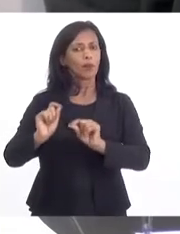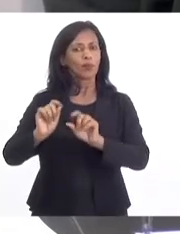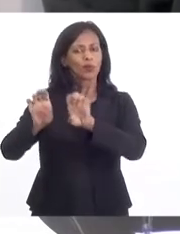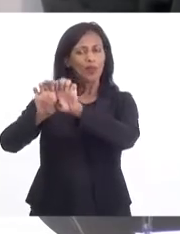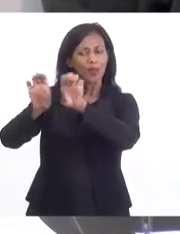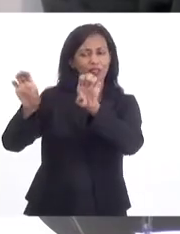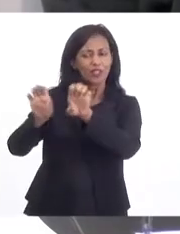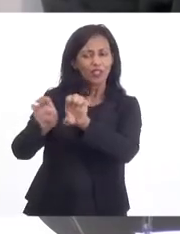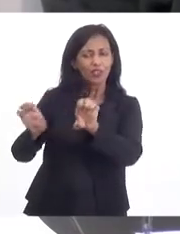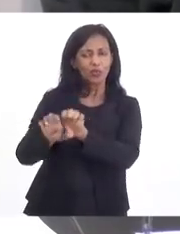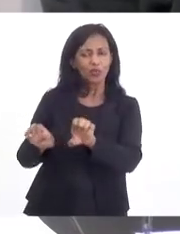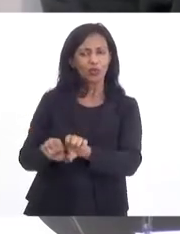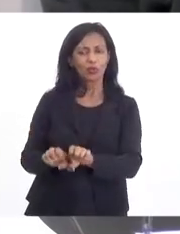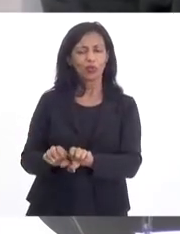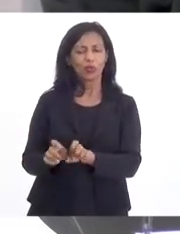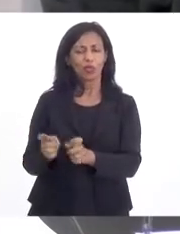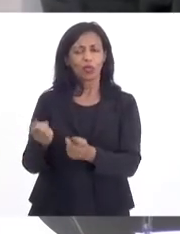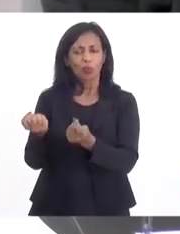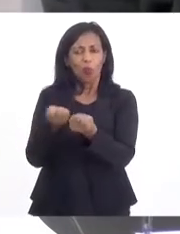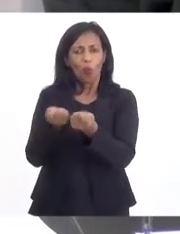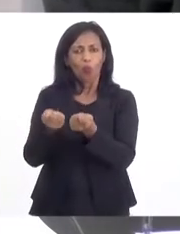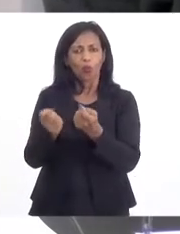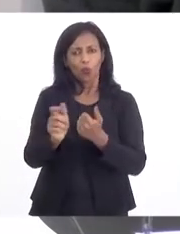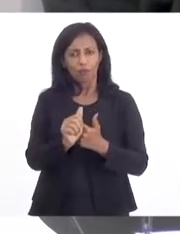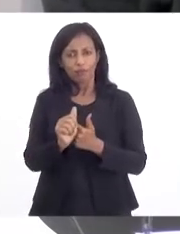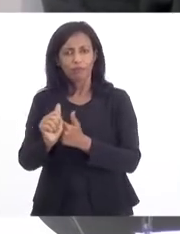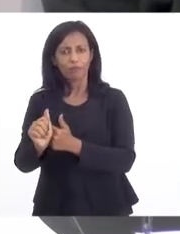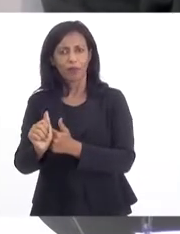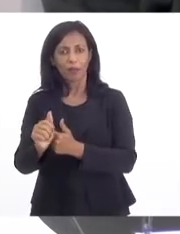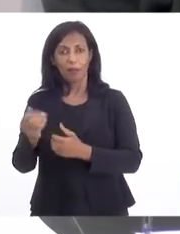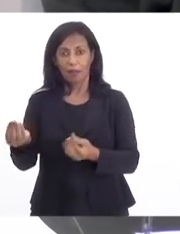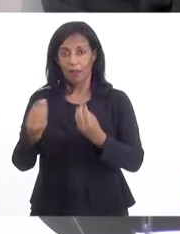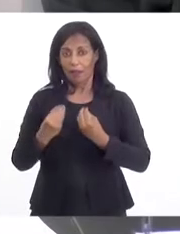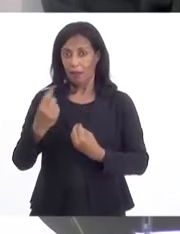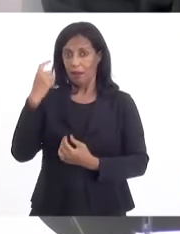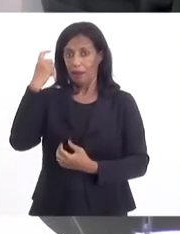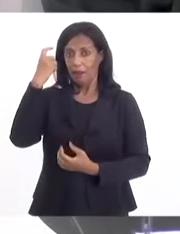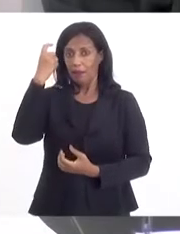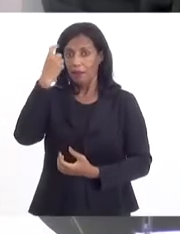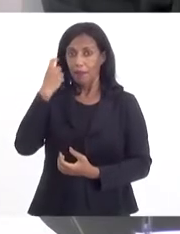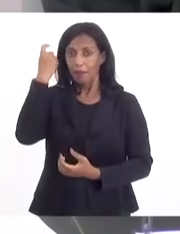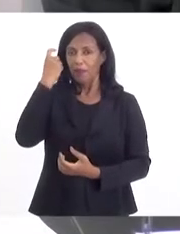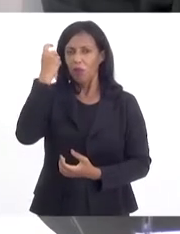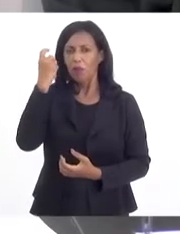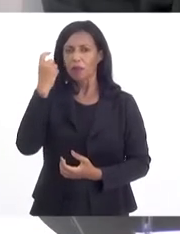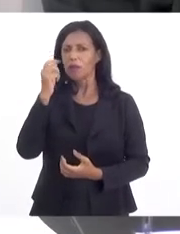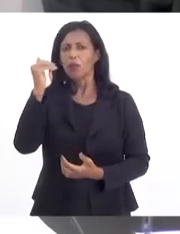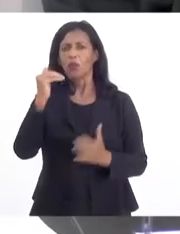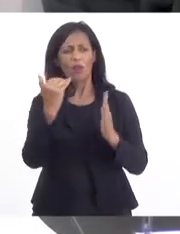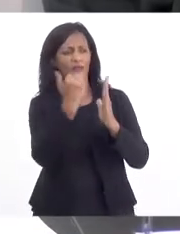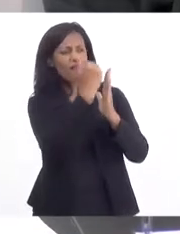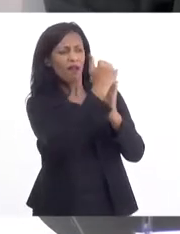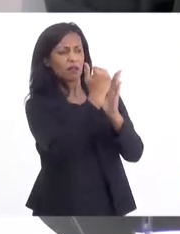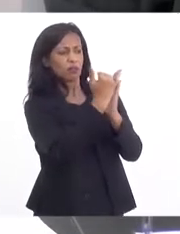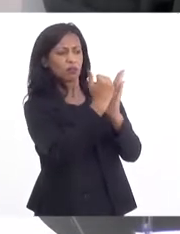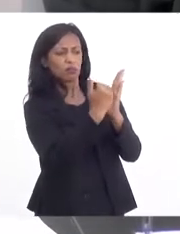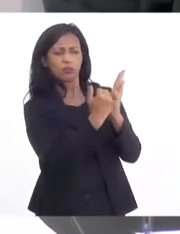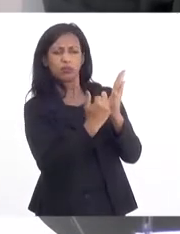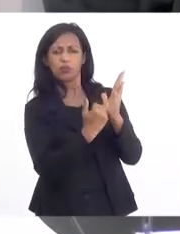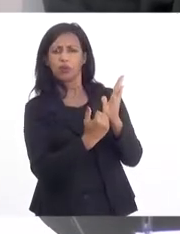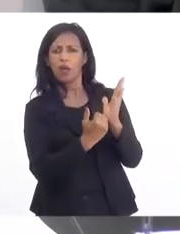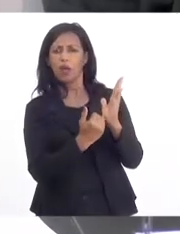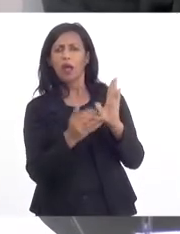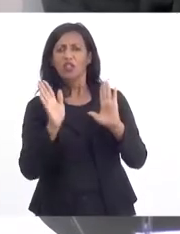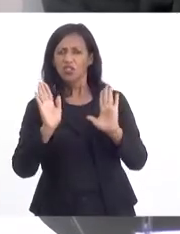estrutura de acompanhamento e controle. A minha preocupação não é só saber as fases, porque as fases até o